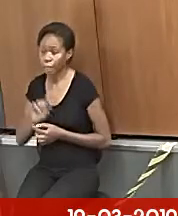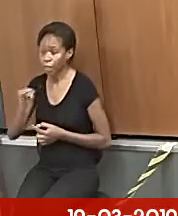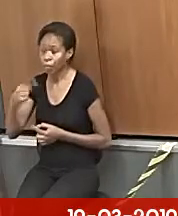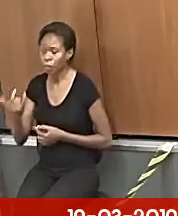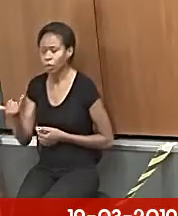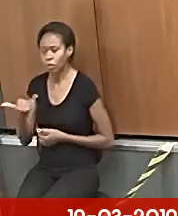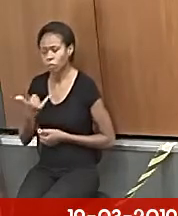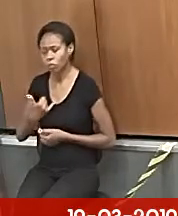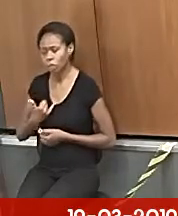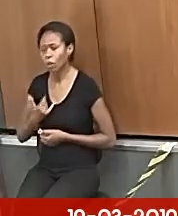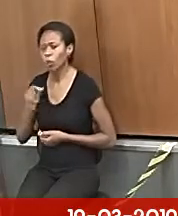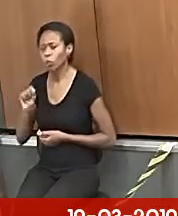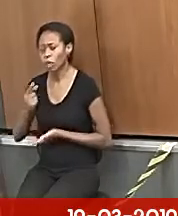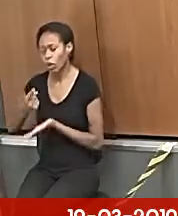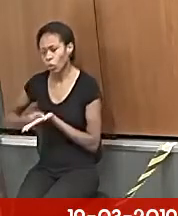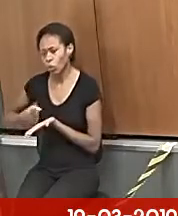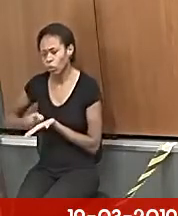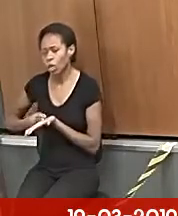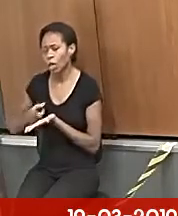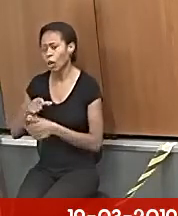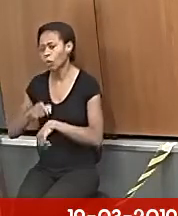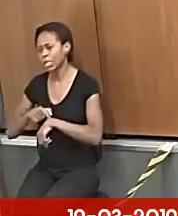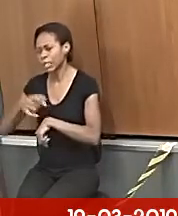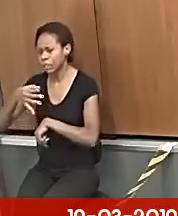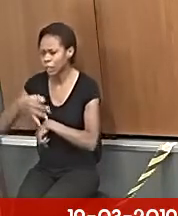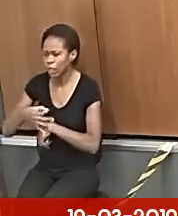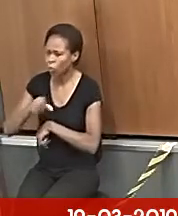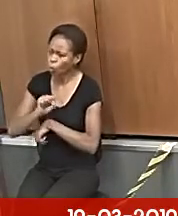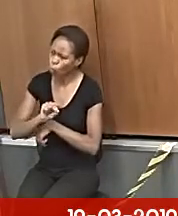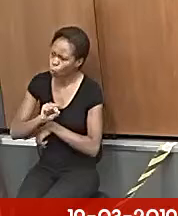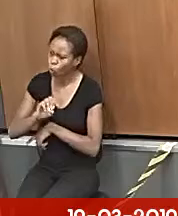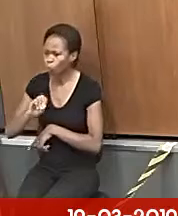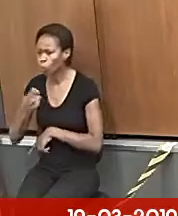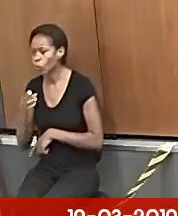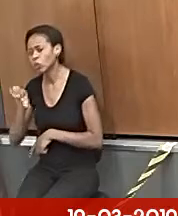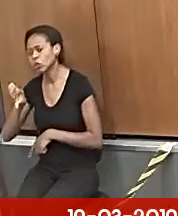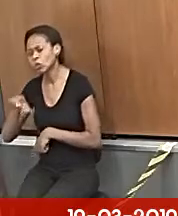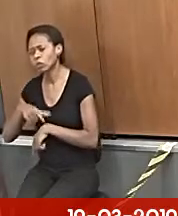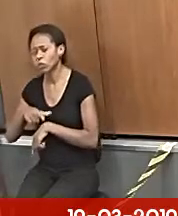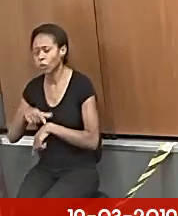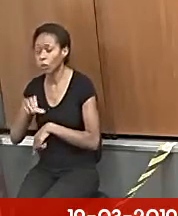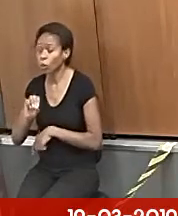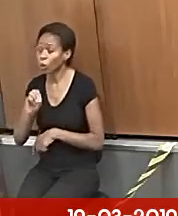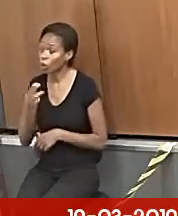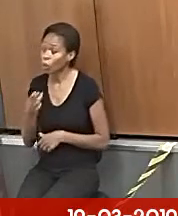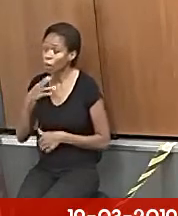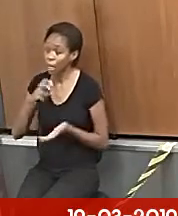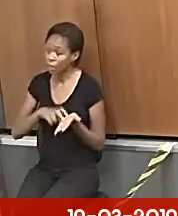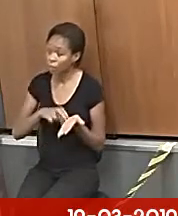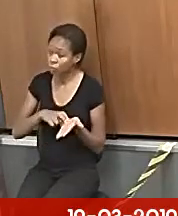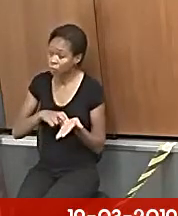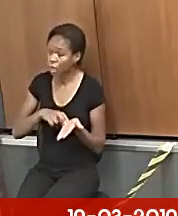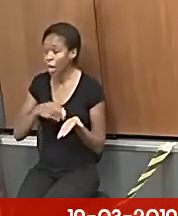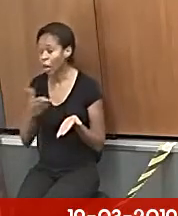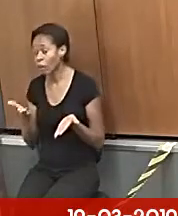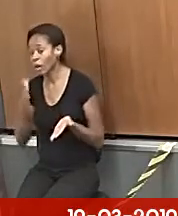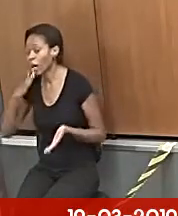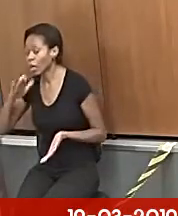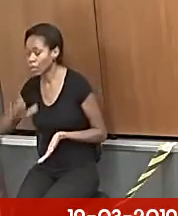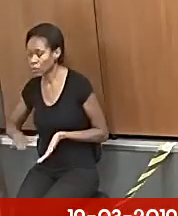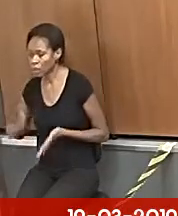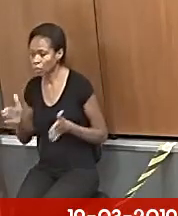o que vai acontecer é que horas e 8 horas 9 horas ok você vai ser no período da manhã e da tarde e